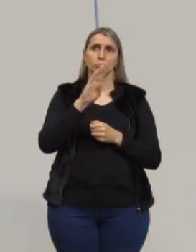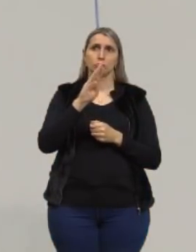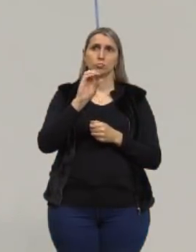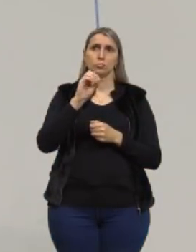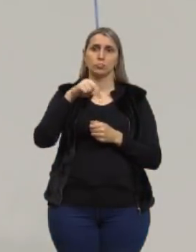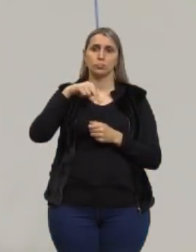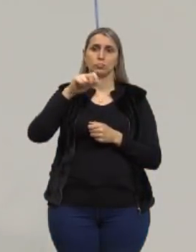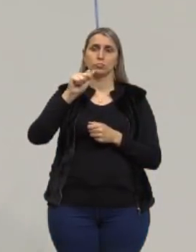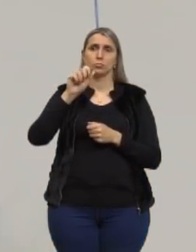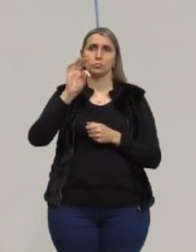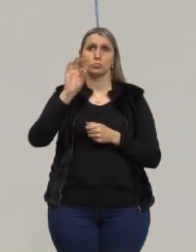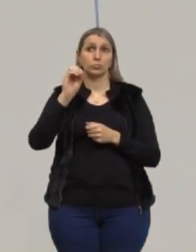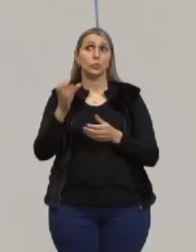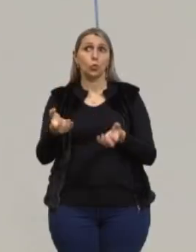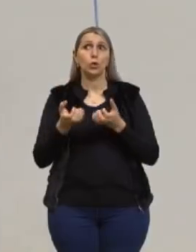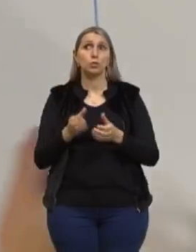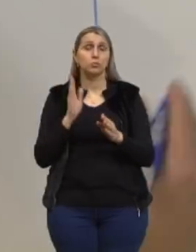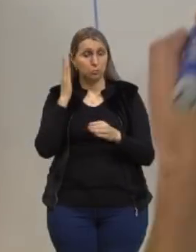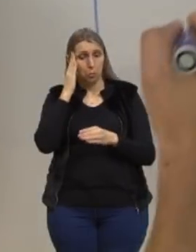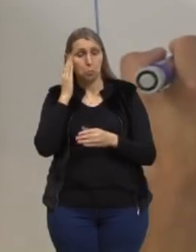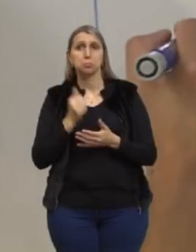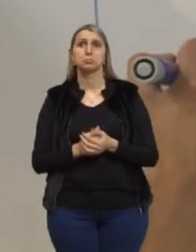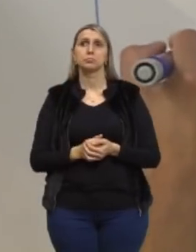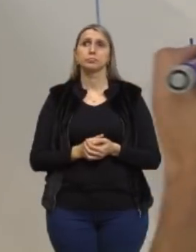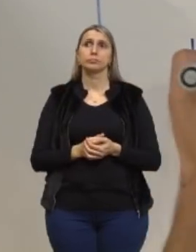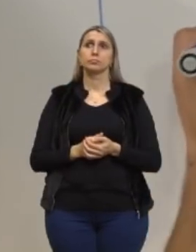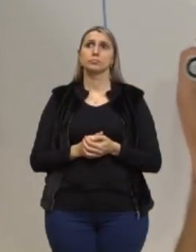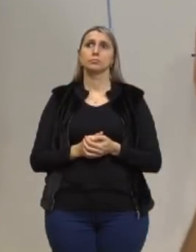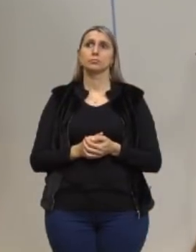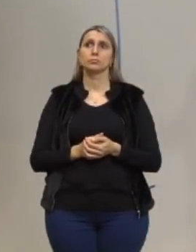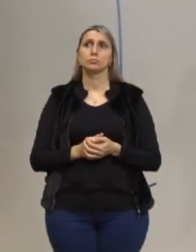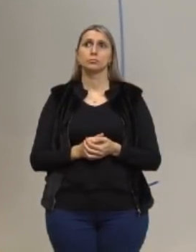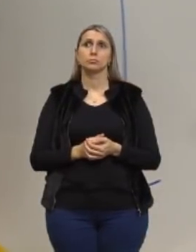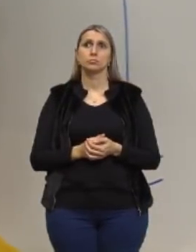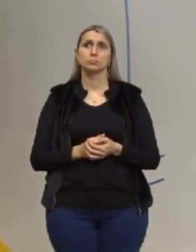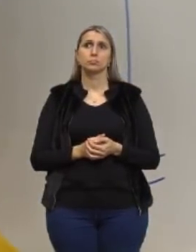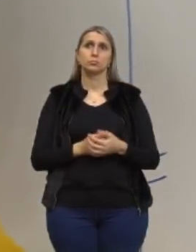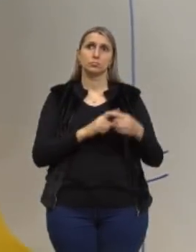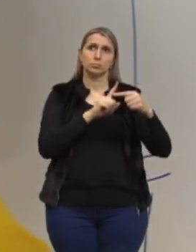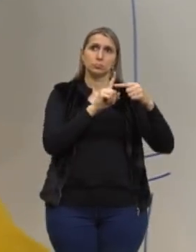eu quero saber simples vamos resolver mas